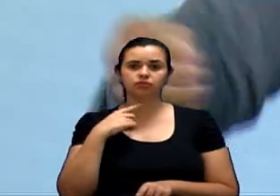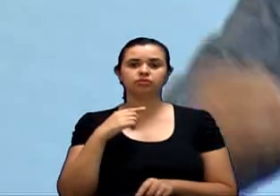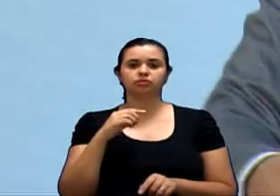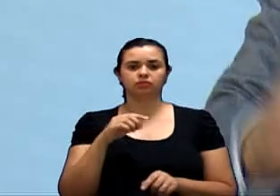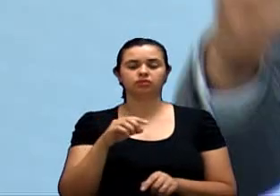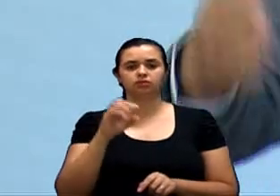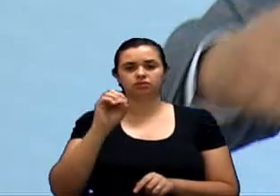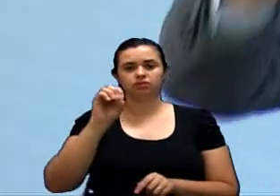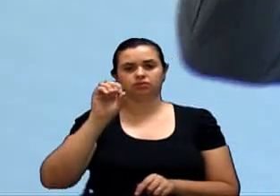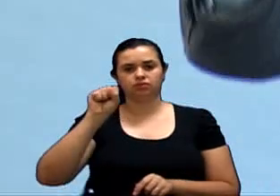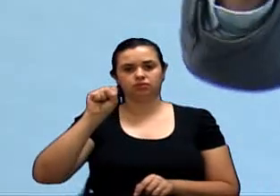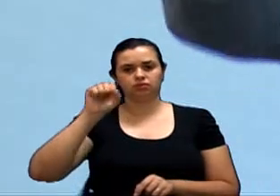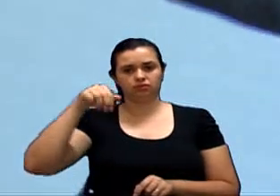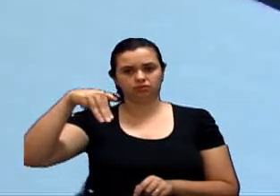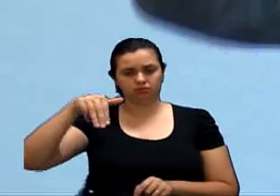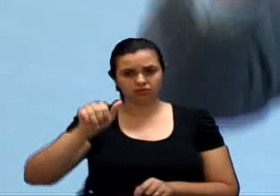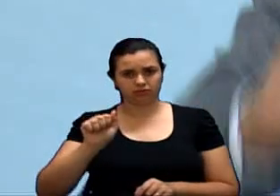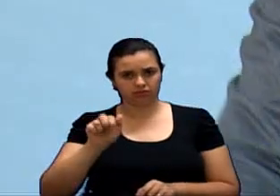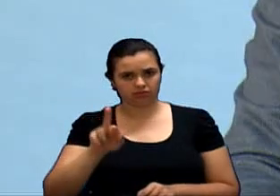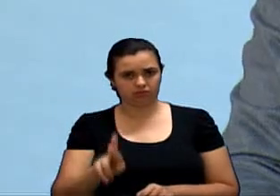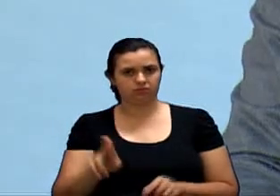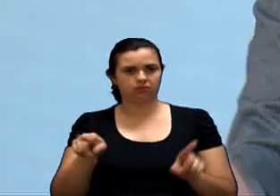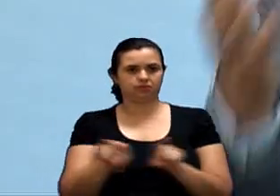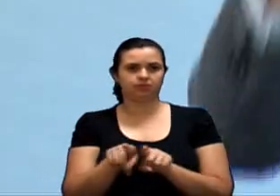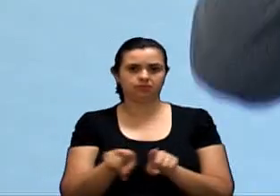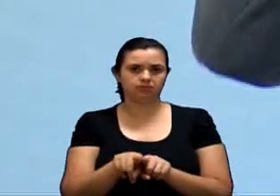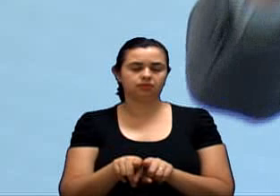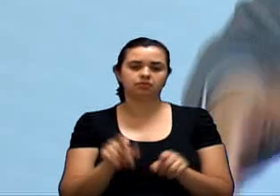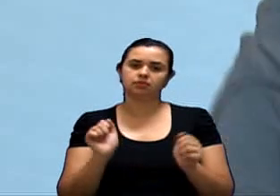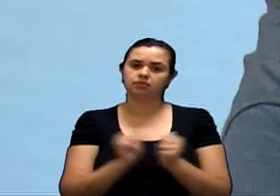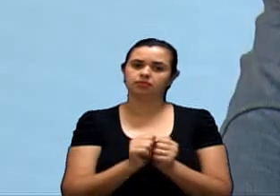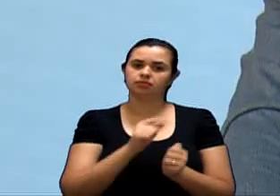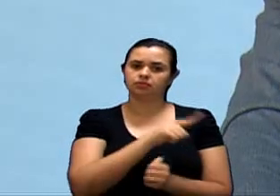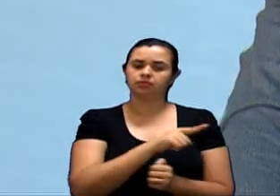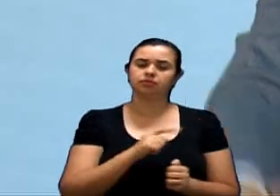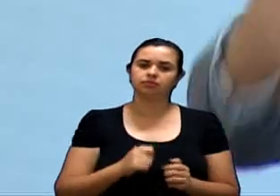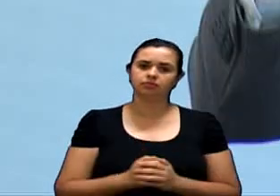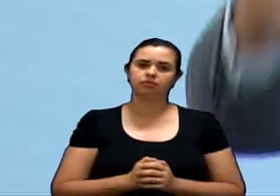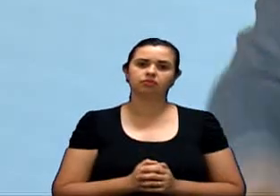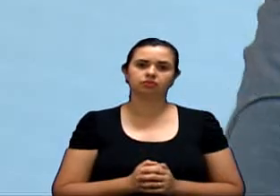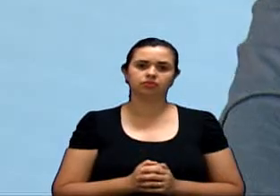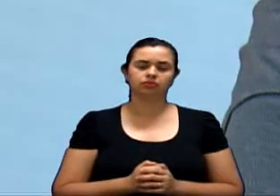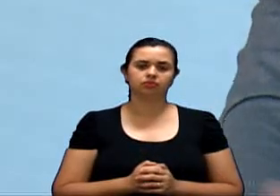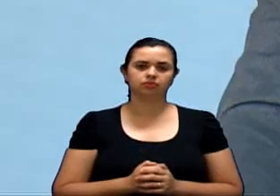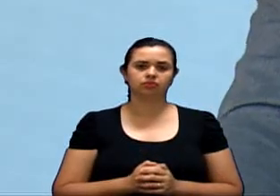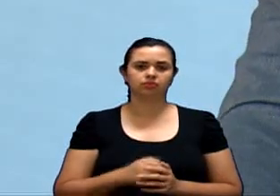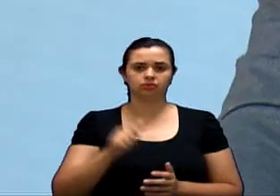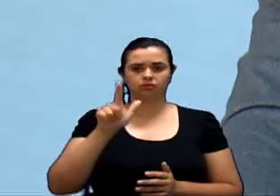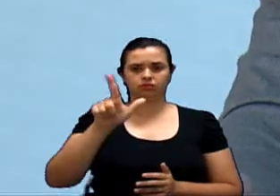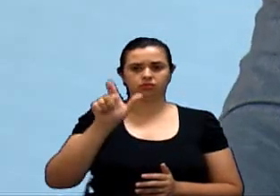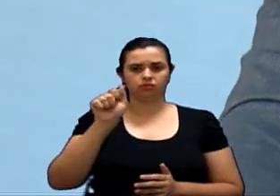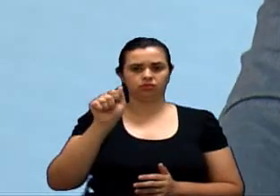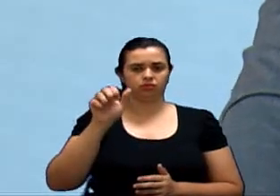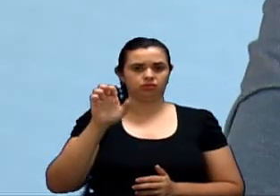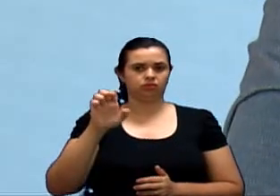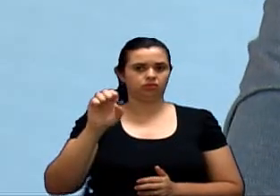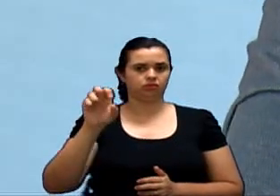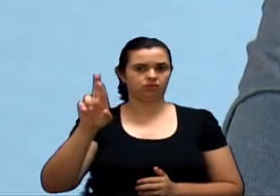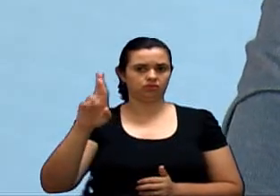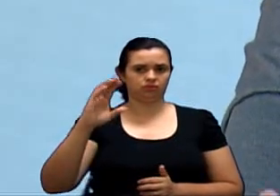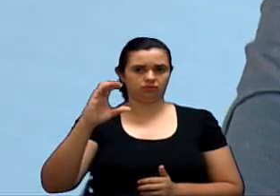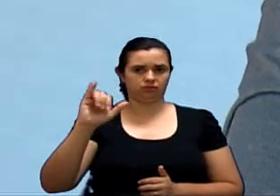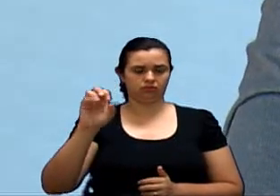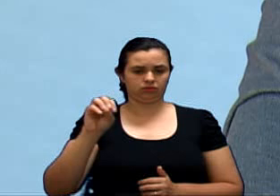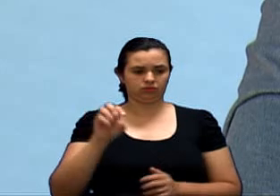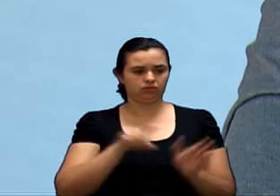e existe outro processo que está lá na fiscalização com outro fiscalizador lá, que é o Laércio. Então, é muito